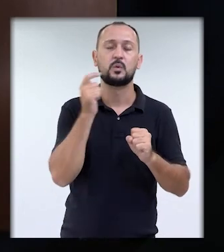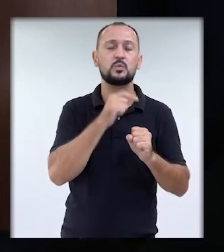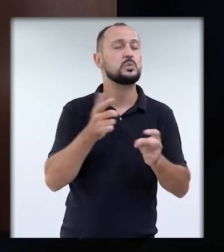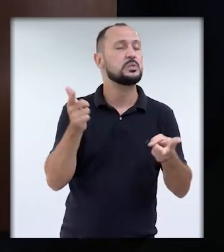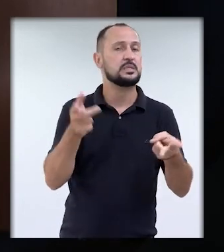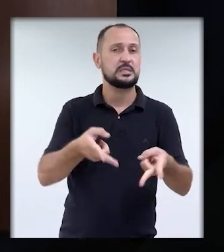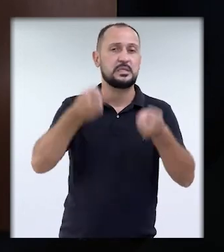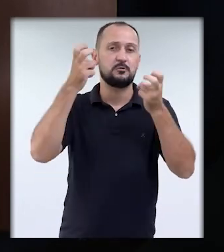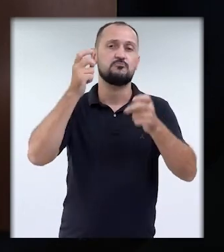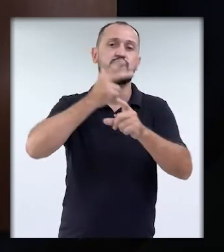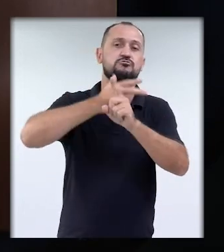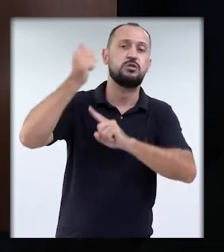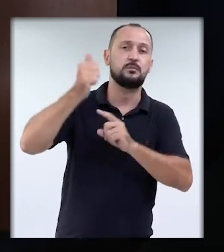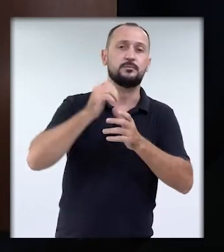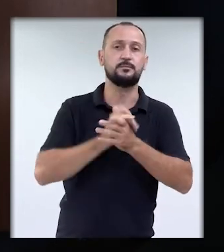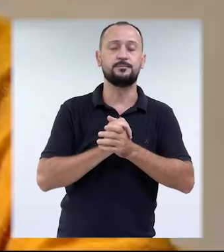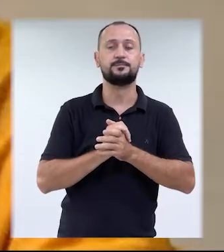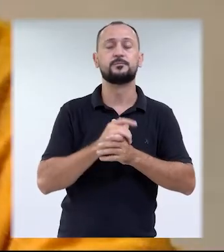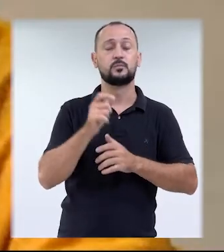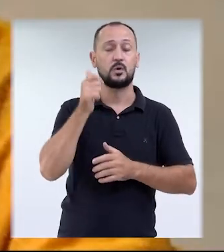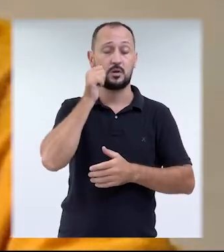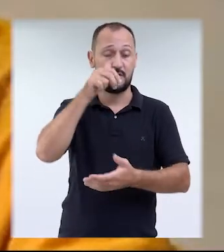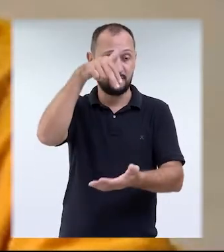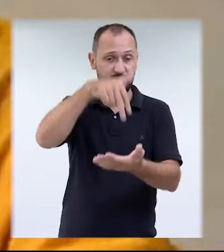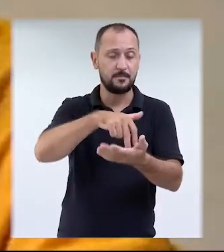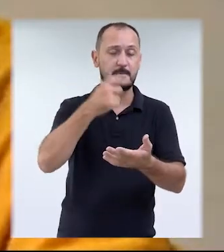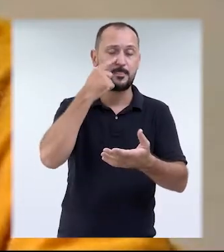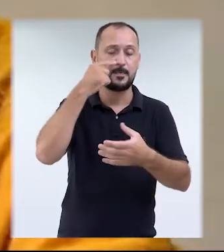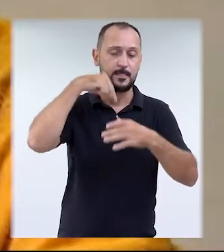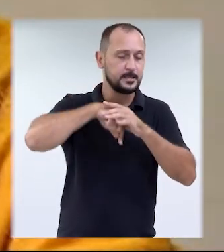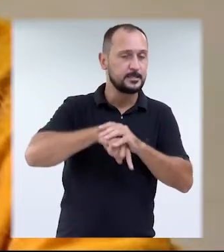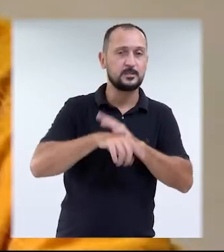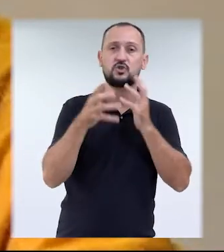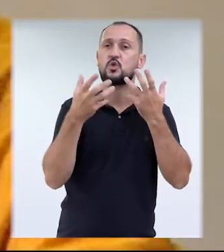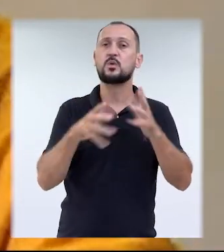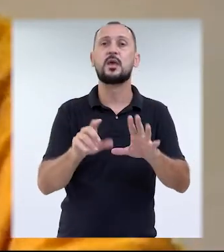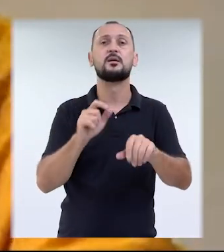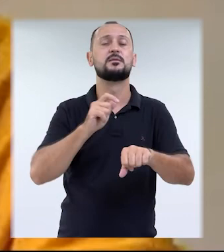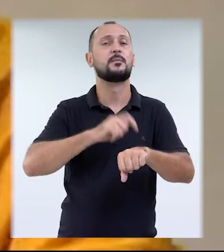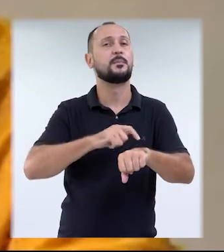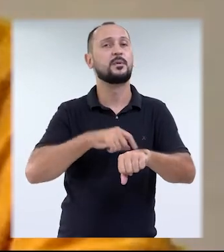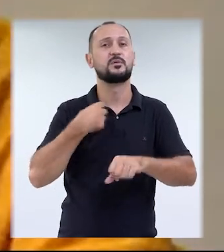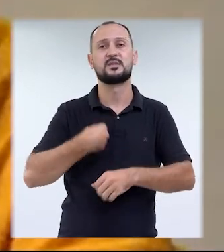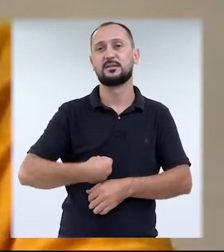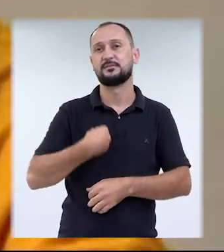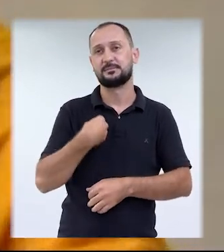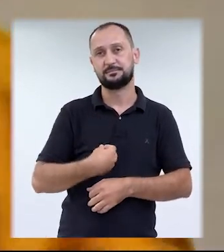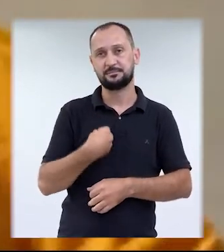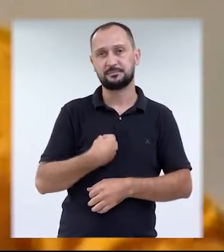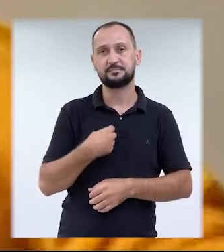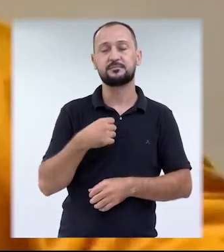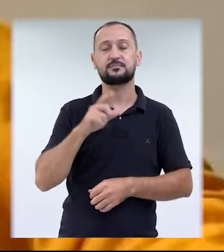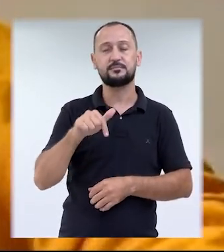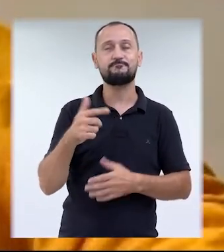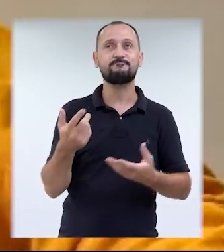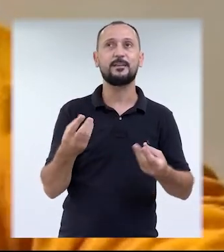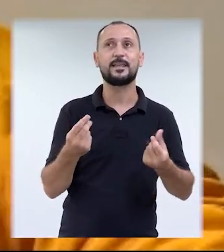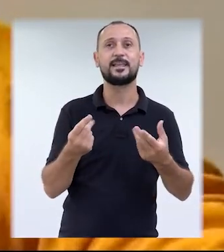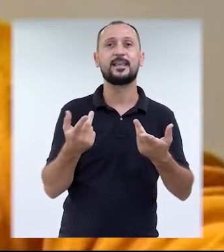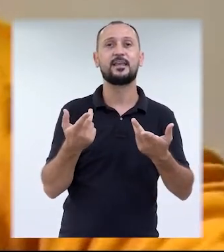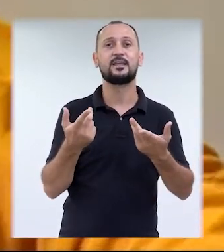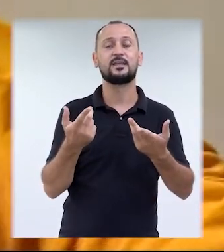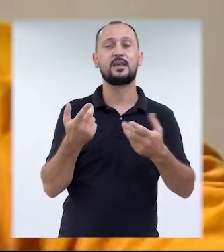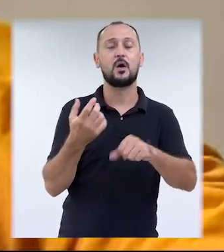estar conquistando? Quando a gente nega o feminino em essência, que é essa parte da vida que eu falei, né? Que é essa